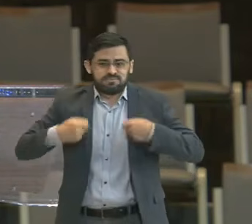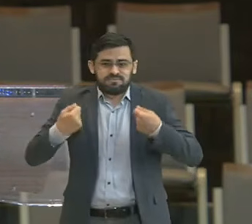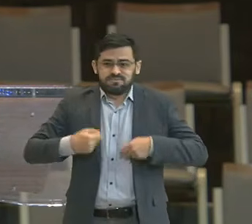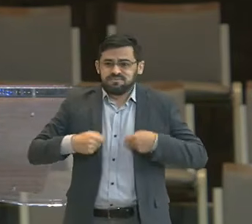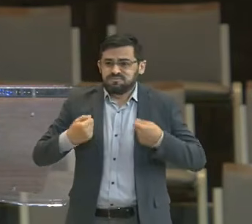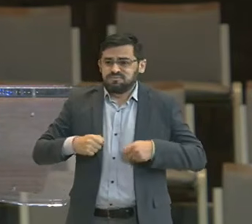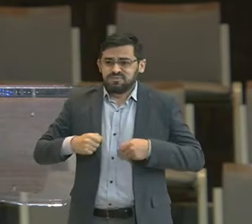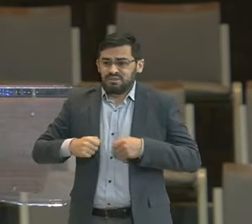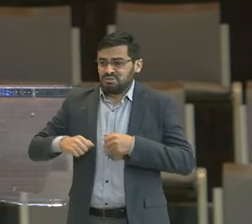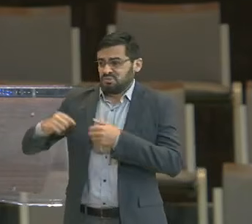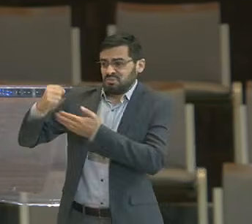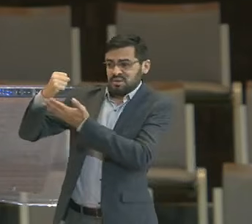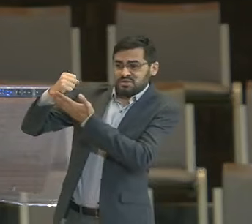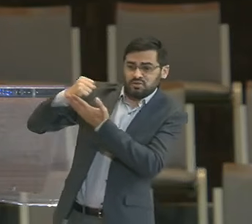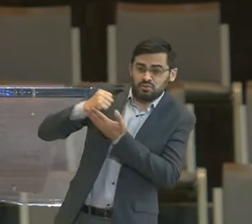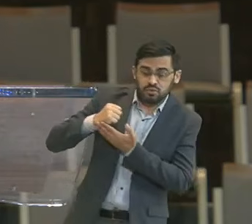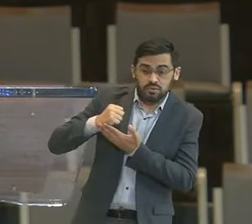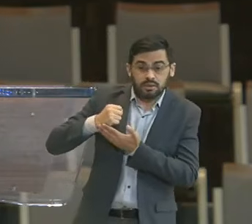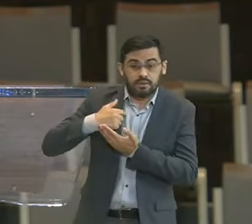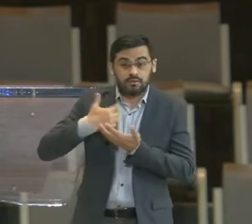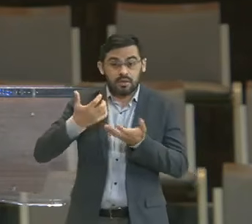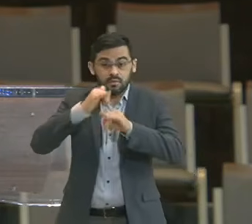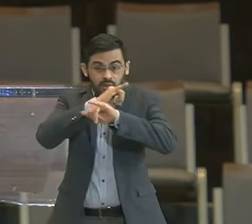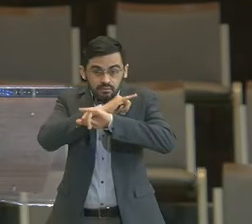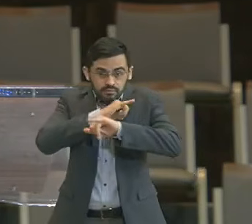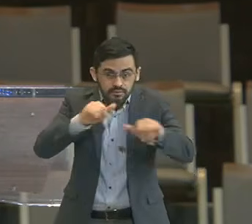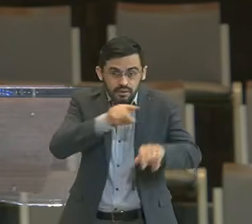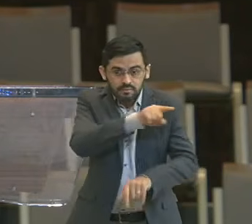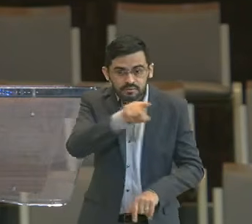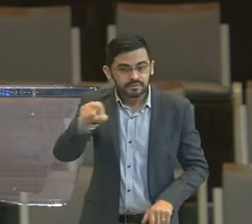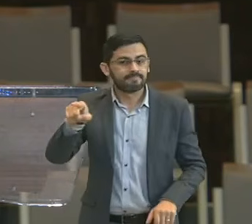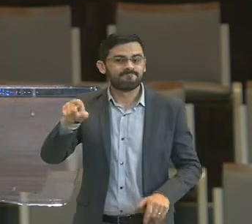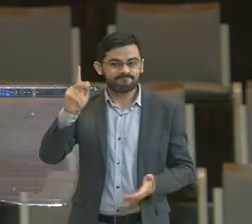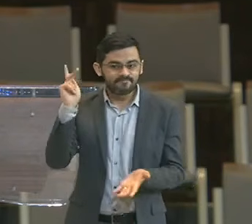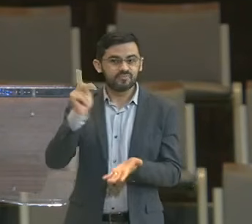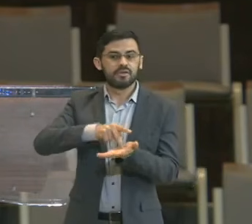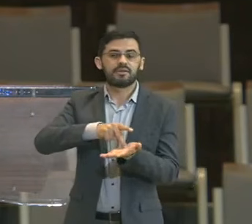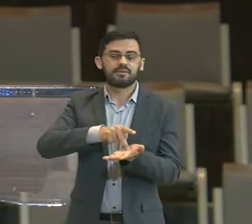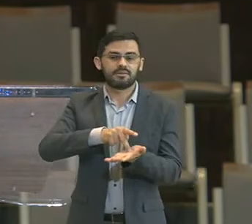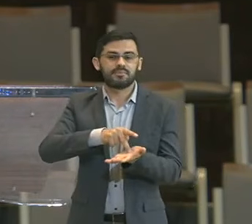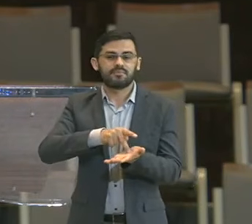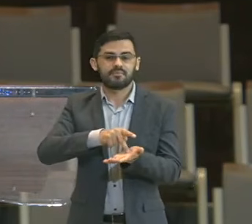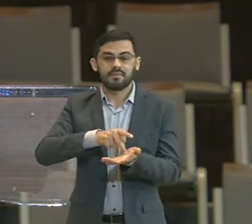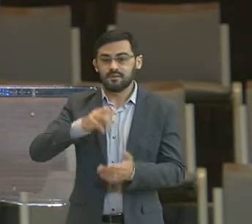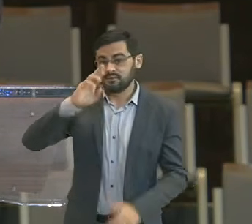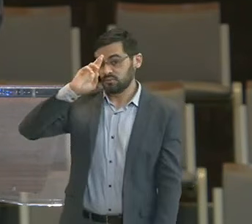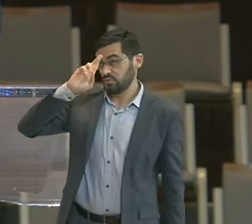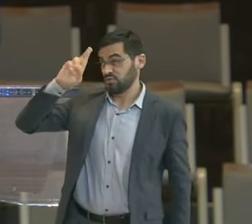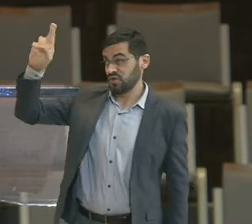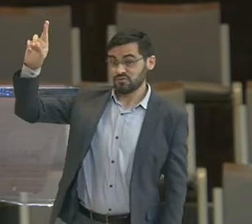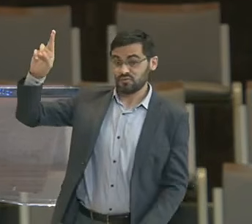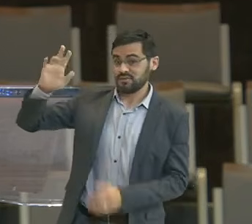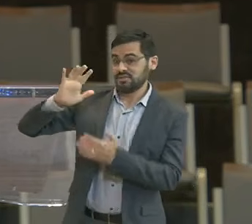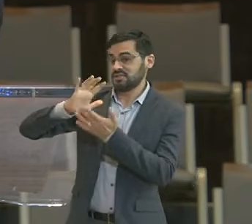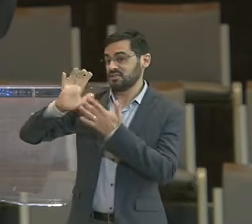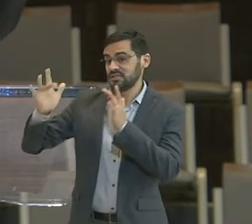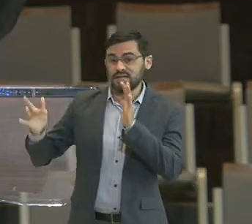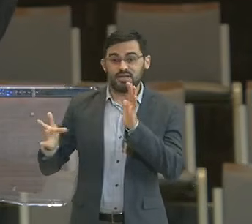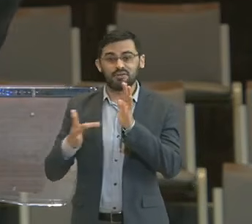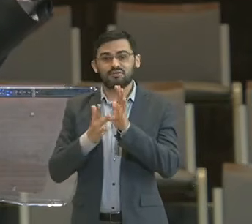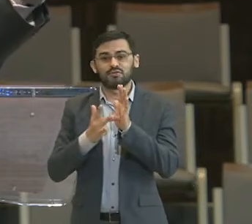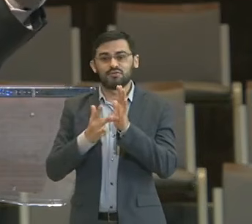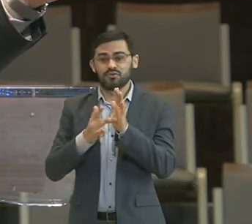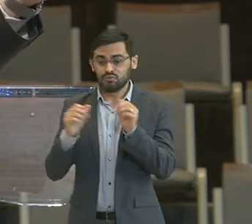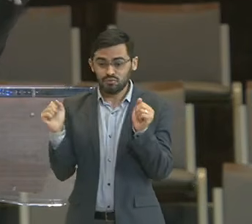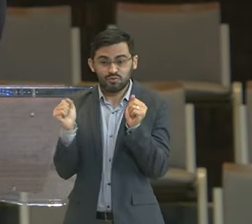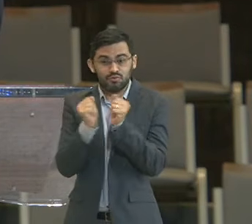necessitada de uma intervenção, eu tenho uma boa notícia para você hoje. O Senhor Jesus está no meio do